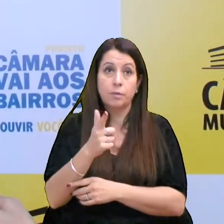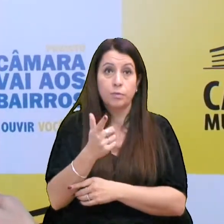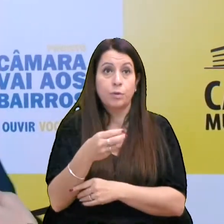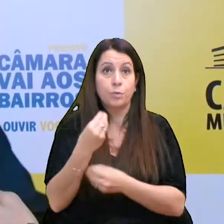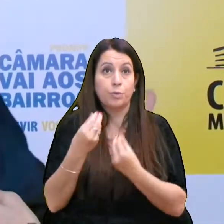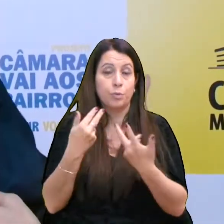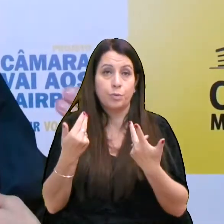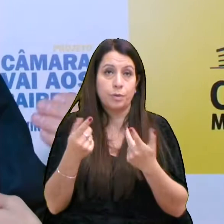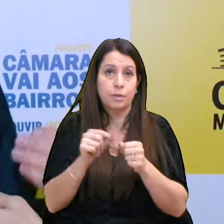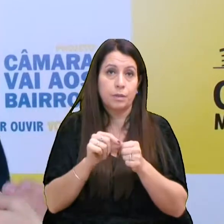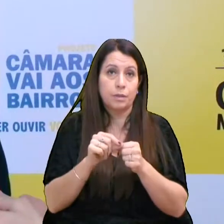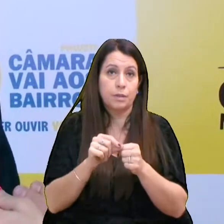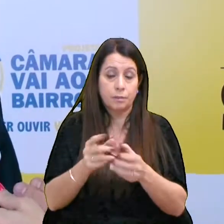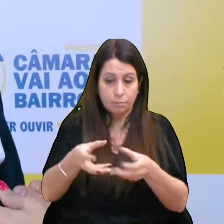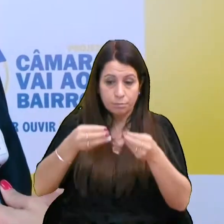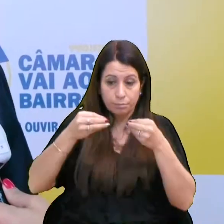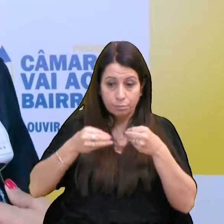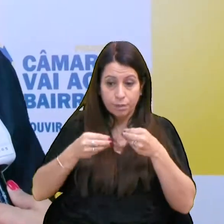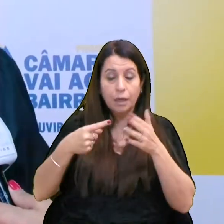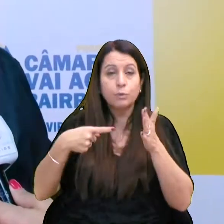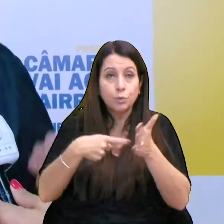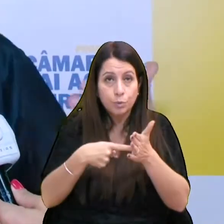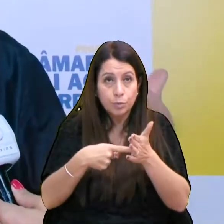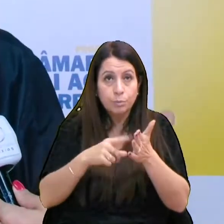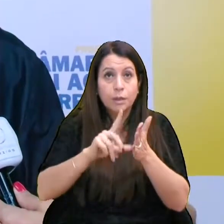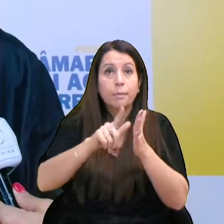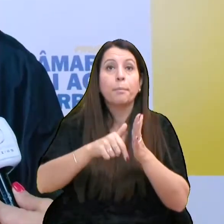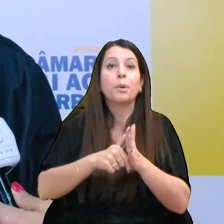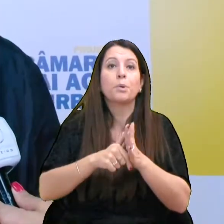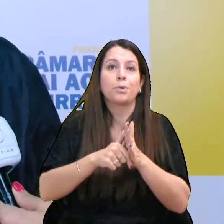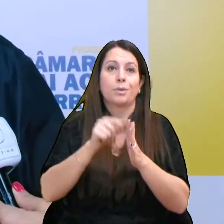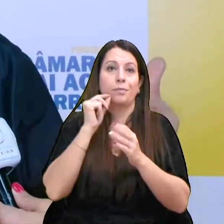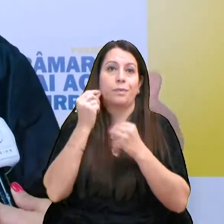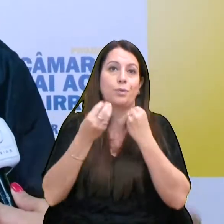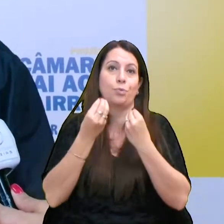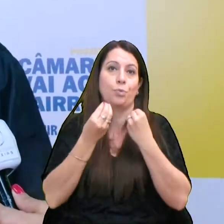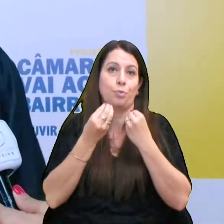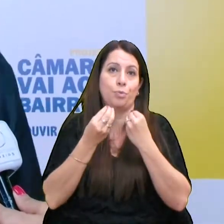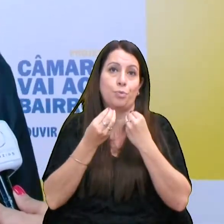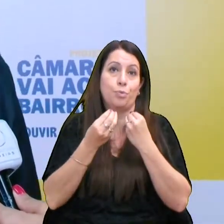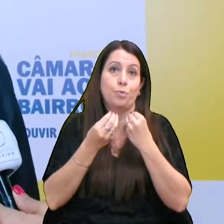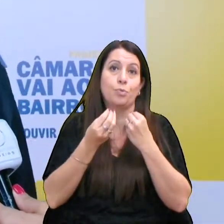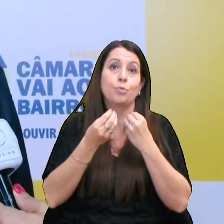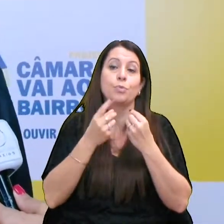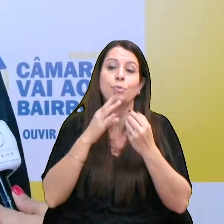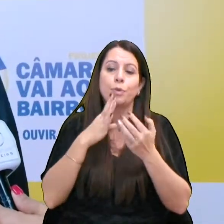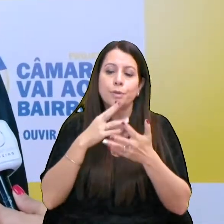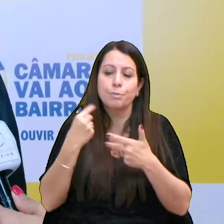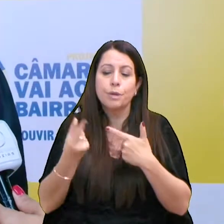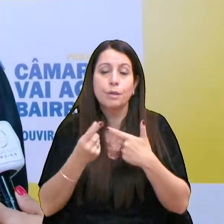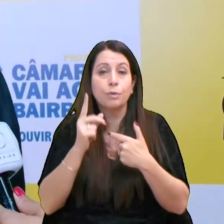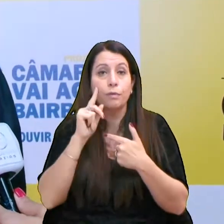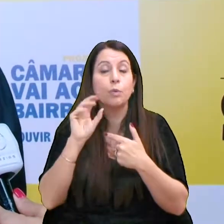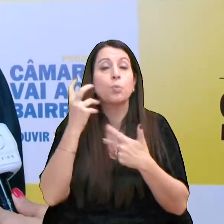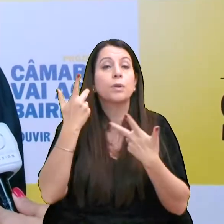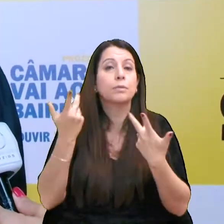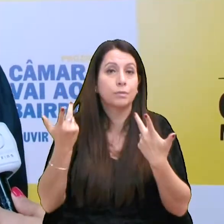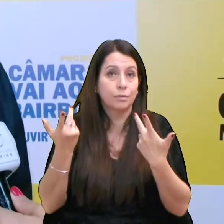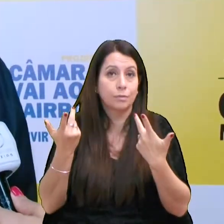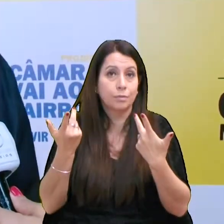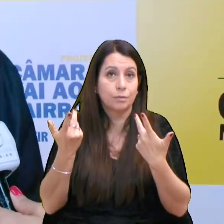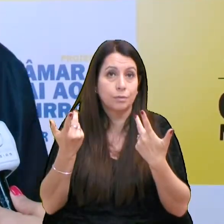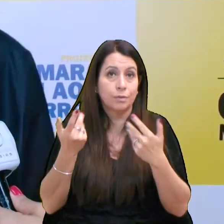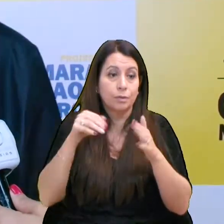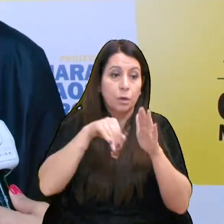coisa que não fosse receber a denúncia para depois tomar conhecimento e aí sim decidir quanto ao